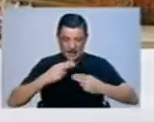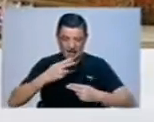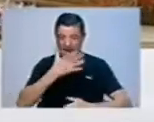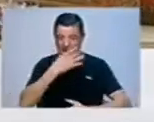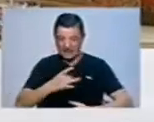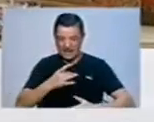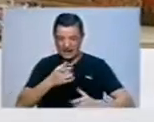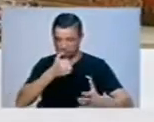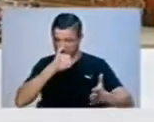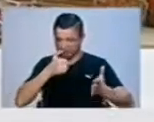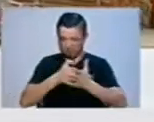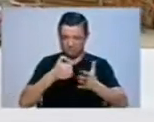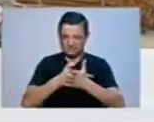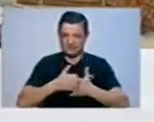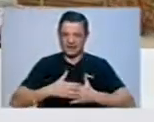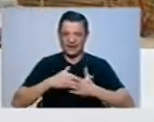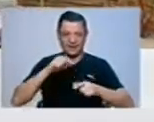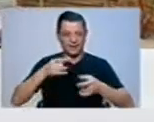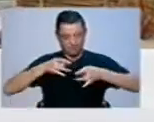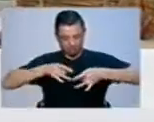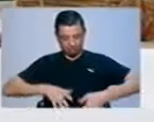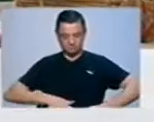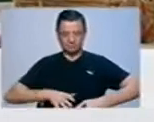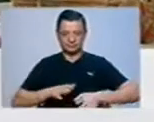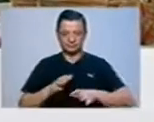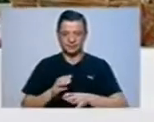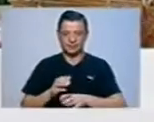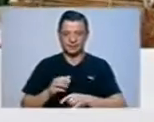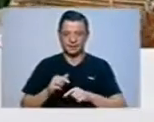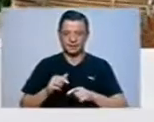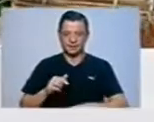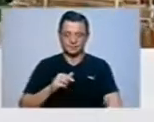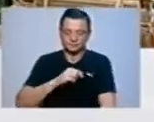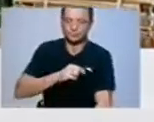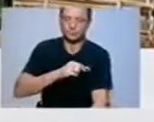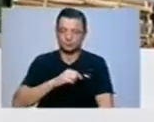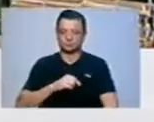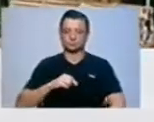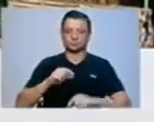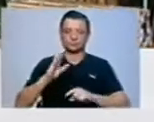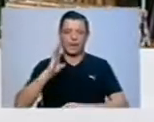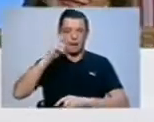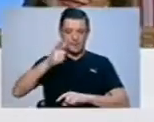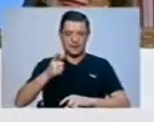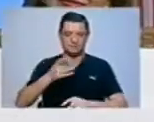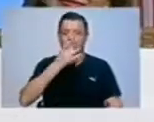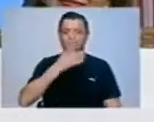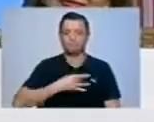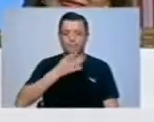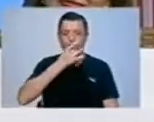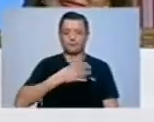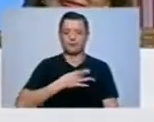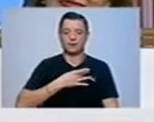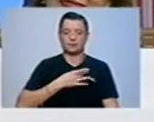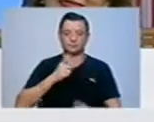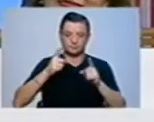delícia. Não. Imagina. É uma barrigada mesmo. É. E então, depois, no dia seguinte, no pequeno almoço, ao invés de